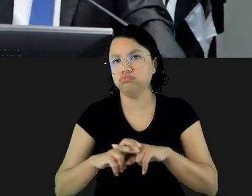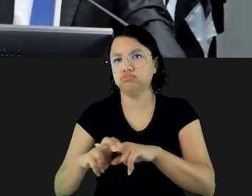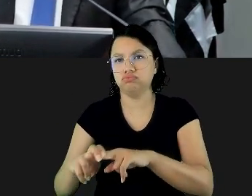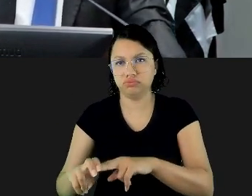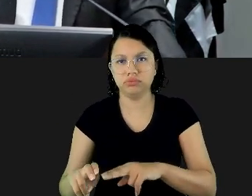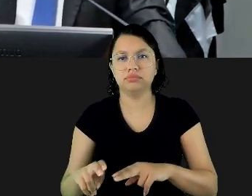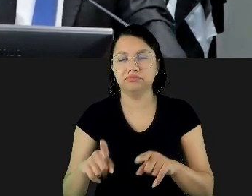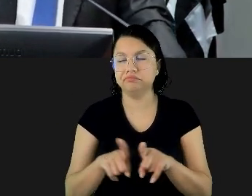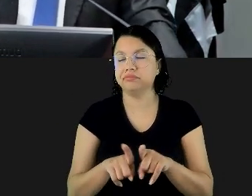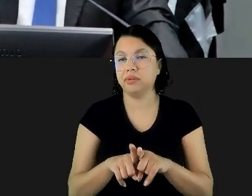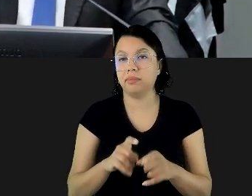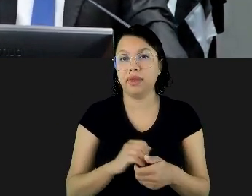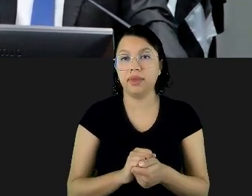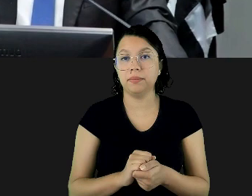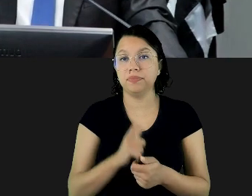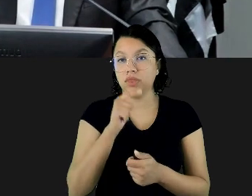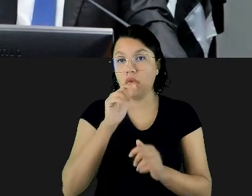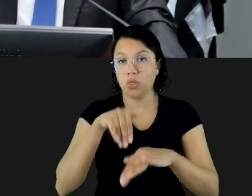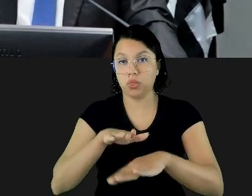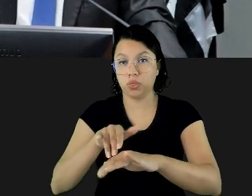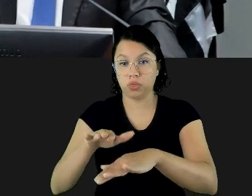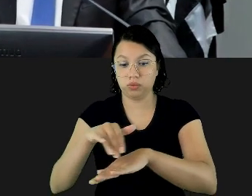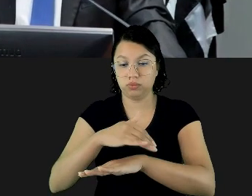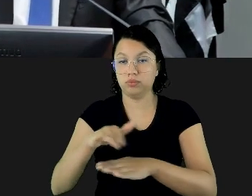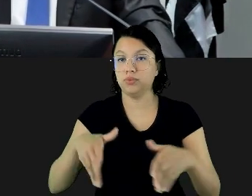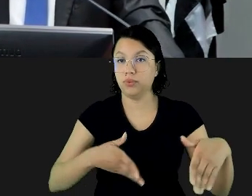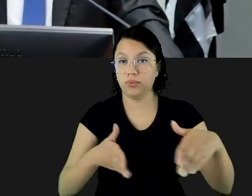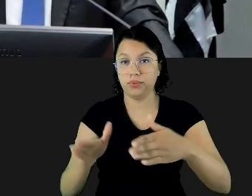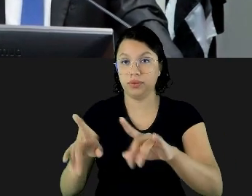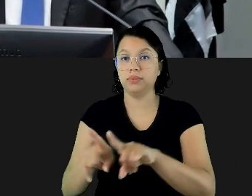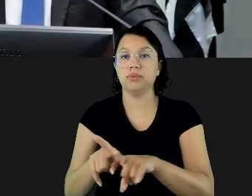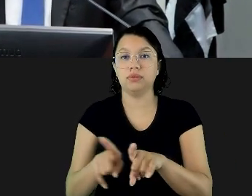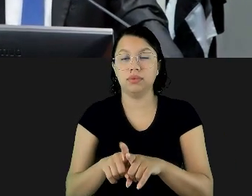de 15,4 bilhões.